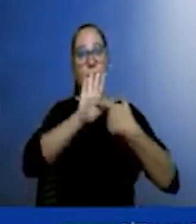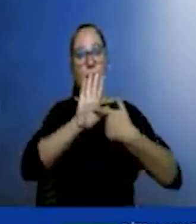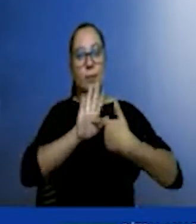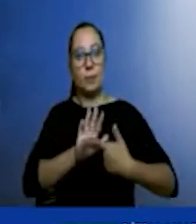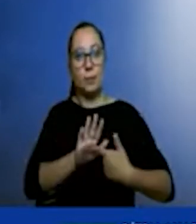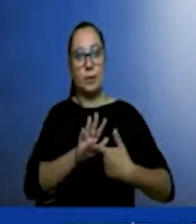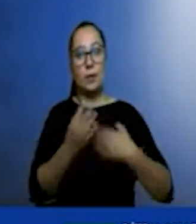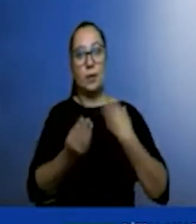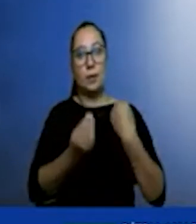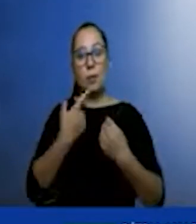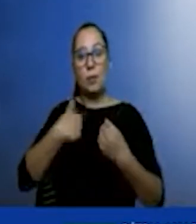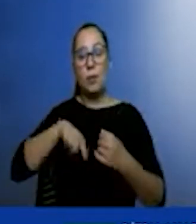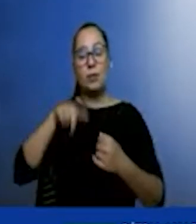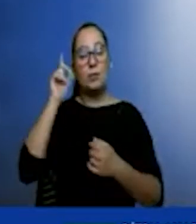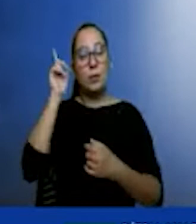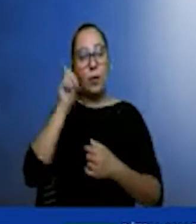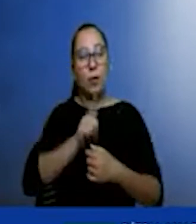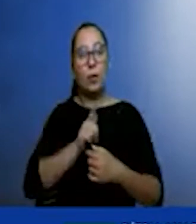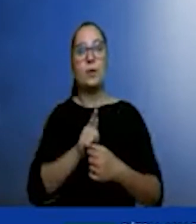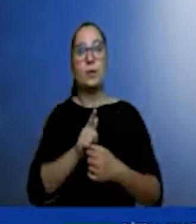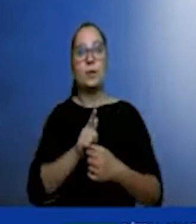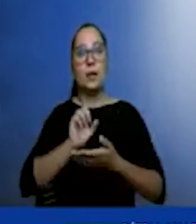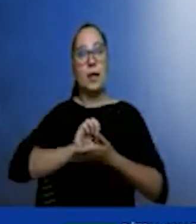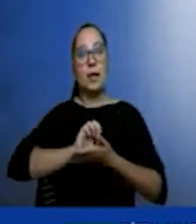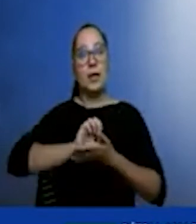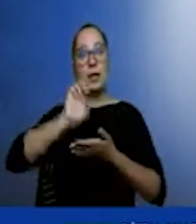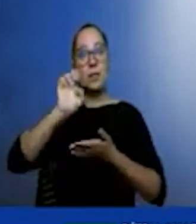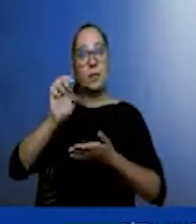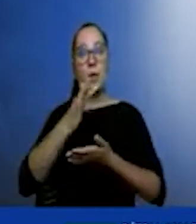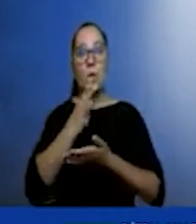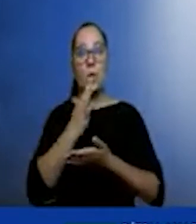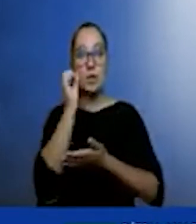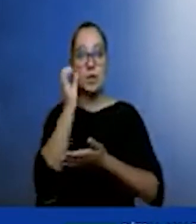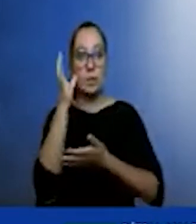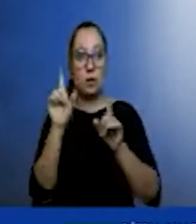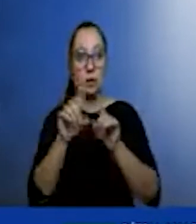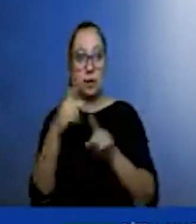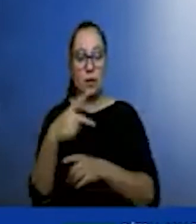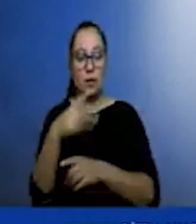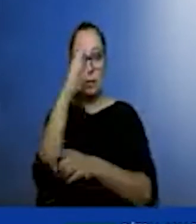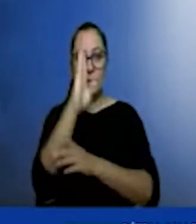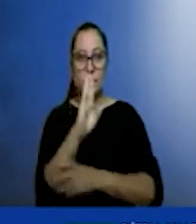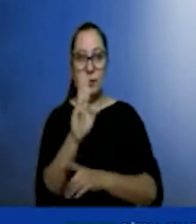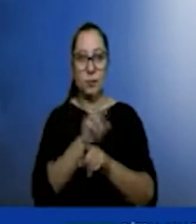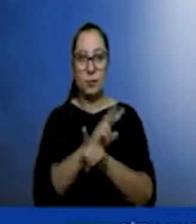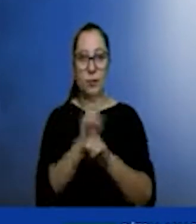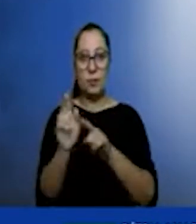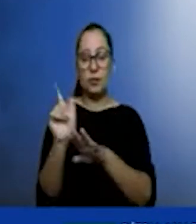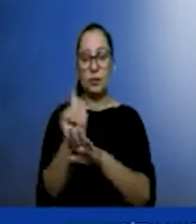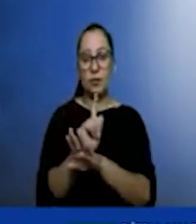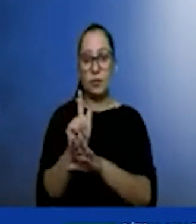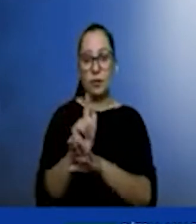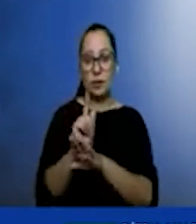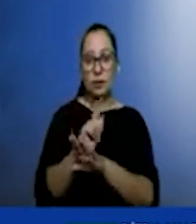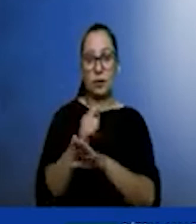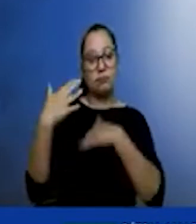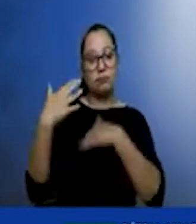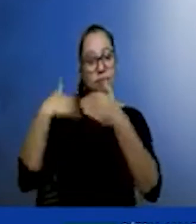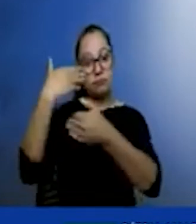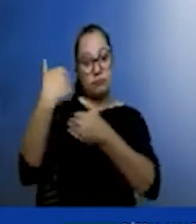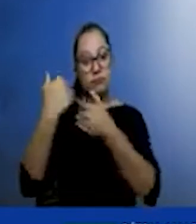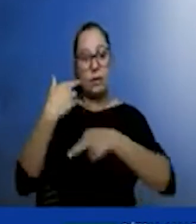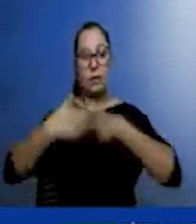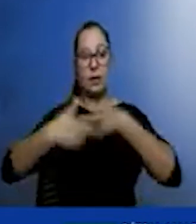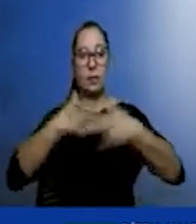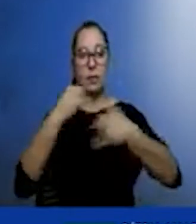gente consegue exportar conhecimento também do Brasil, do ponto de vista de gestão, de desenvolvimento de renováveis. O Brasil